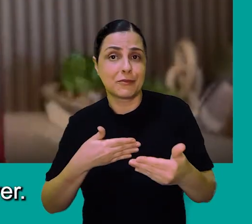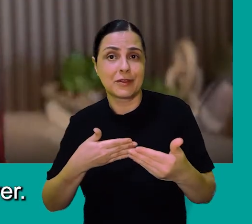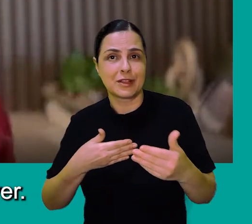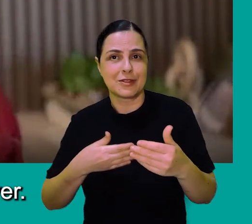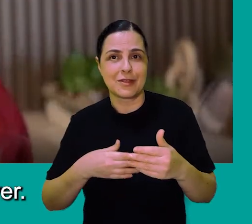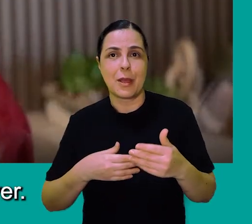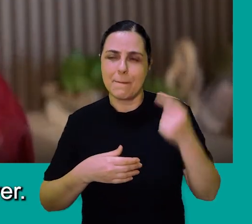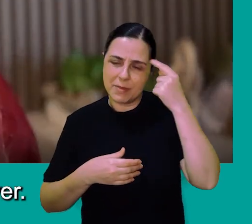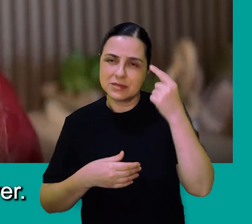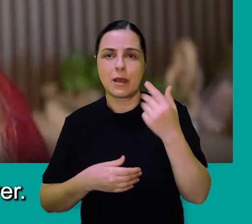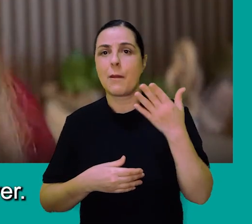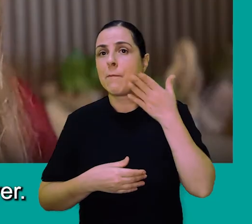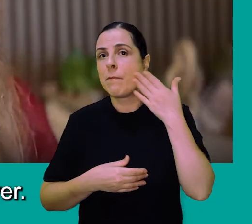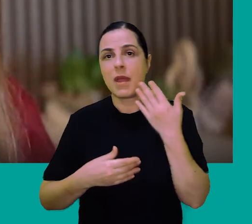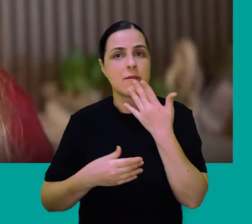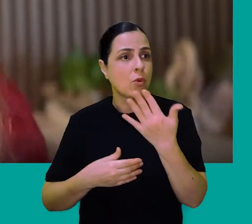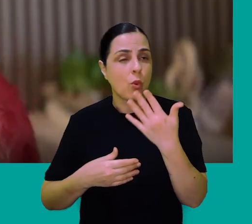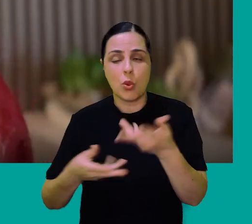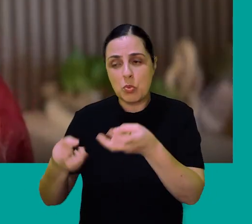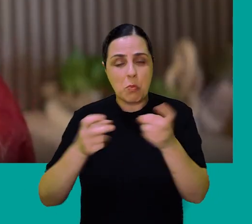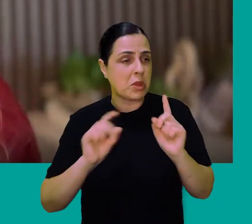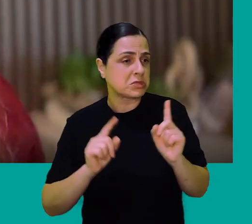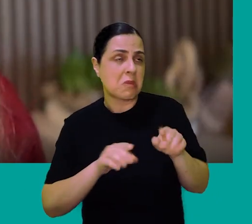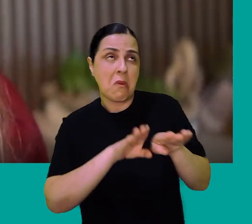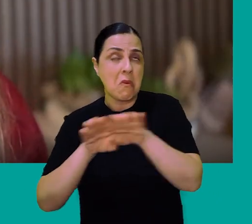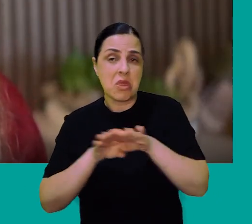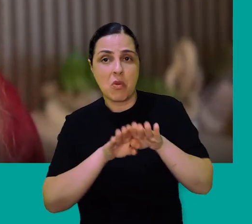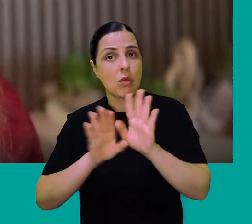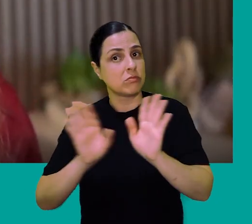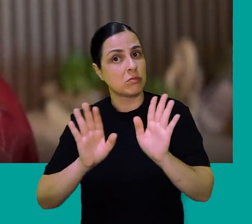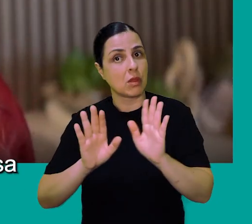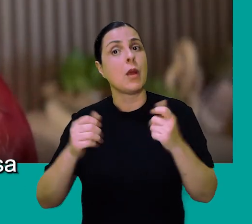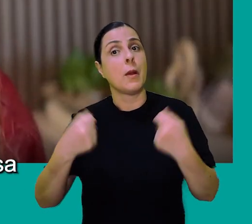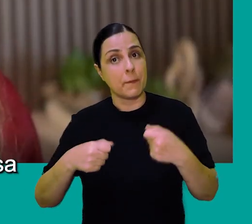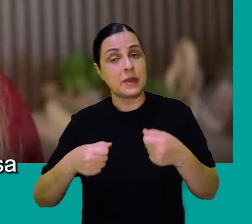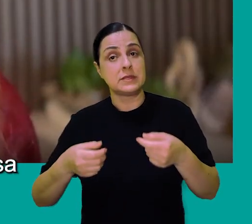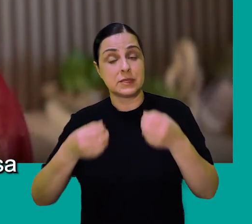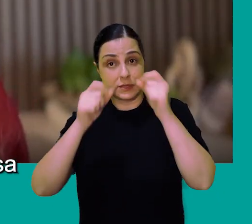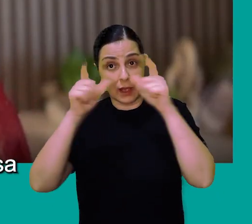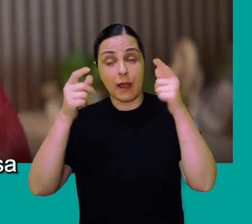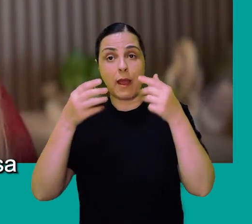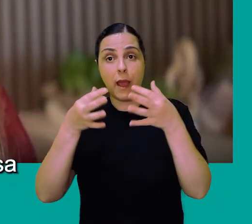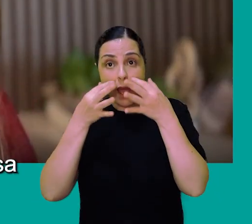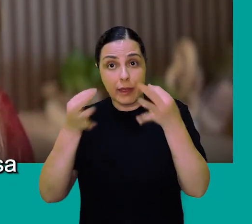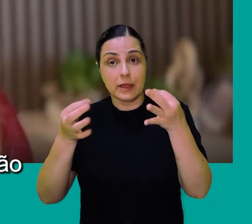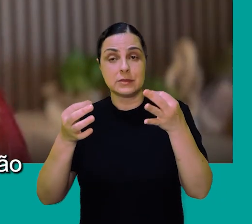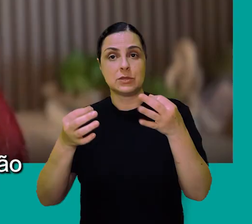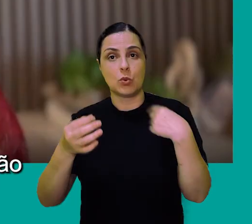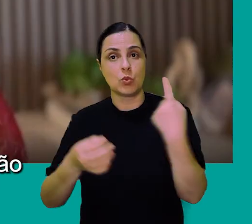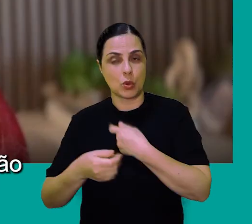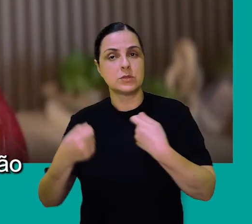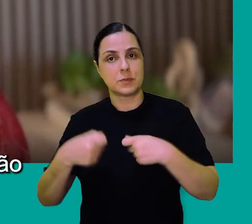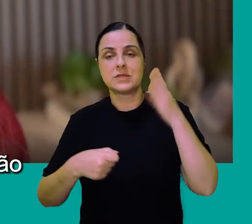cor, todo mundo é igual. Não, tem que ver, tem uma questão social muito forte nesse tema, tem que ver, porque a gente precisa lidar com isso.